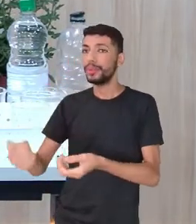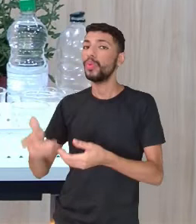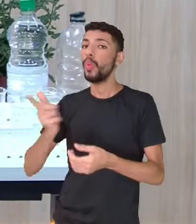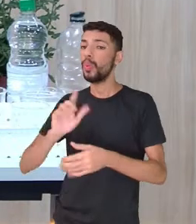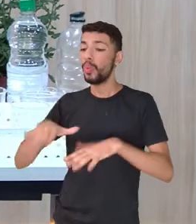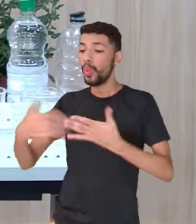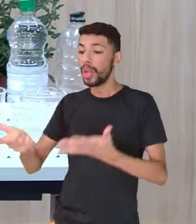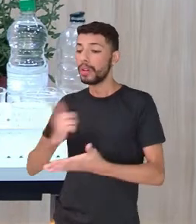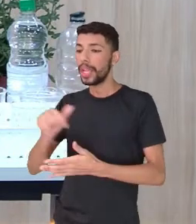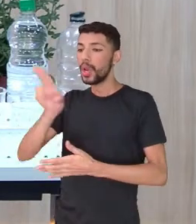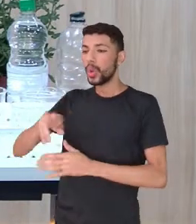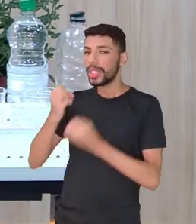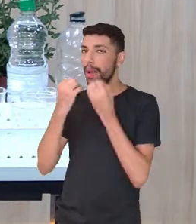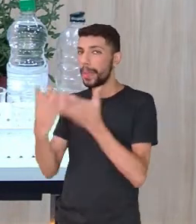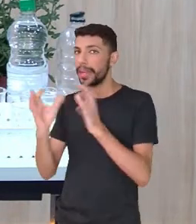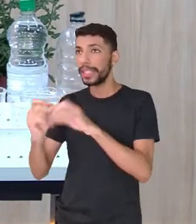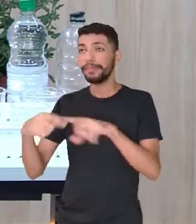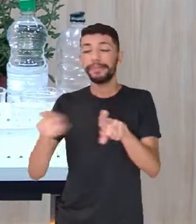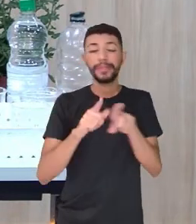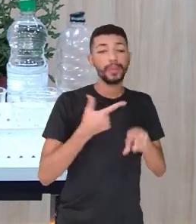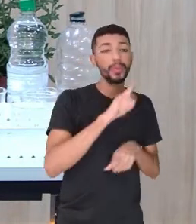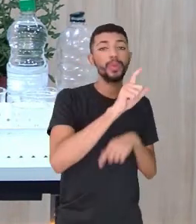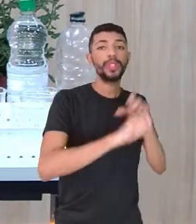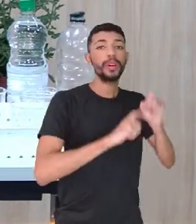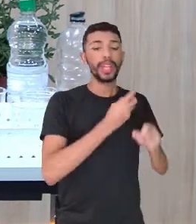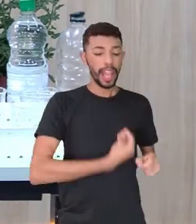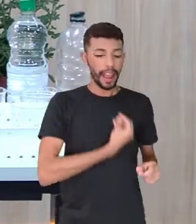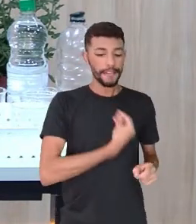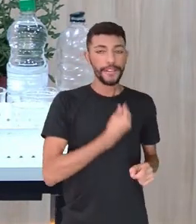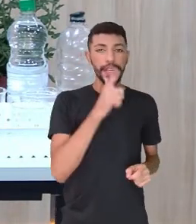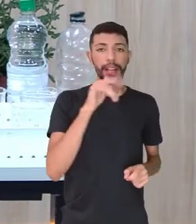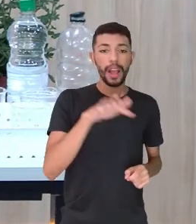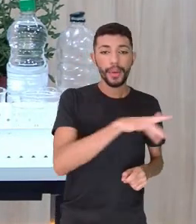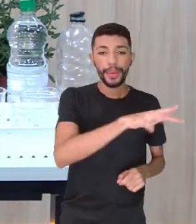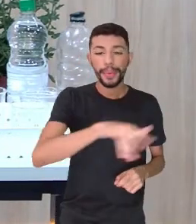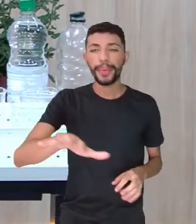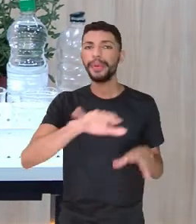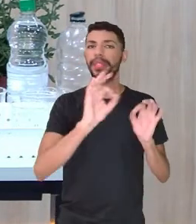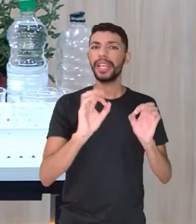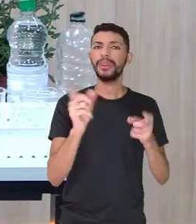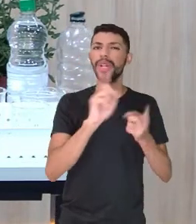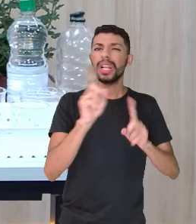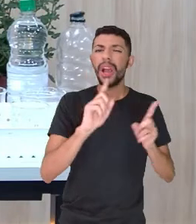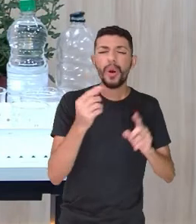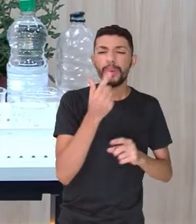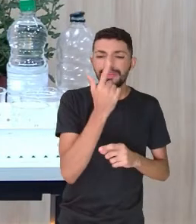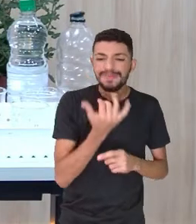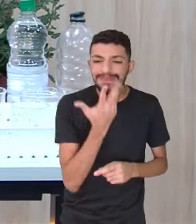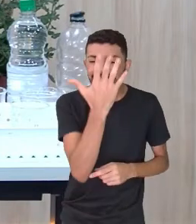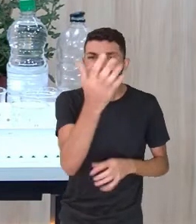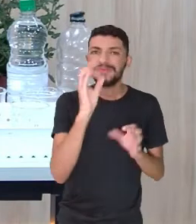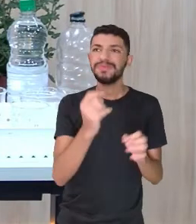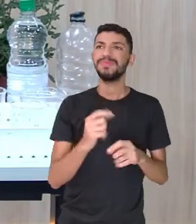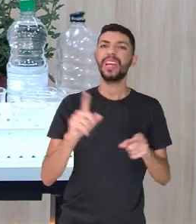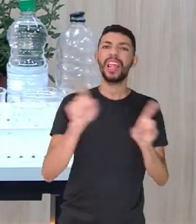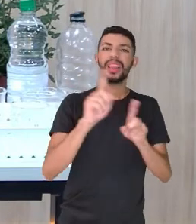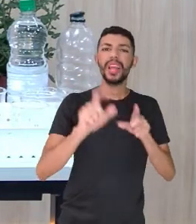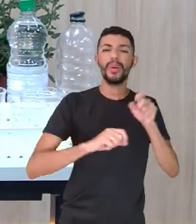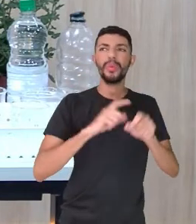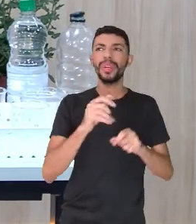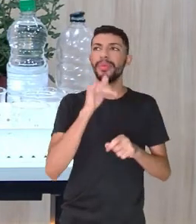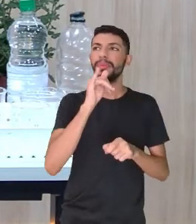bem. E o outro, a questão da vida na água, a questão de não poluir, não brincar aí, né,